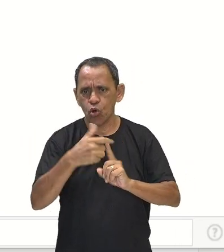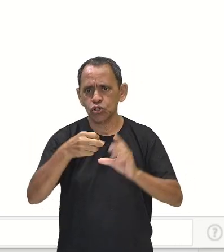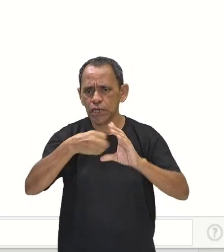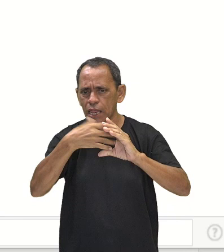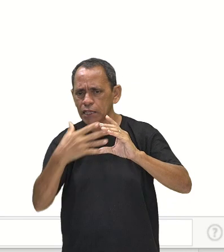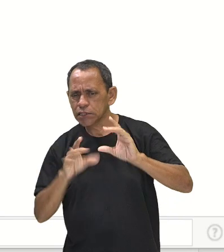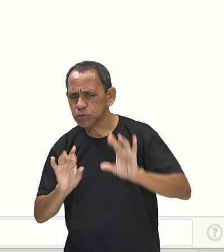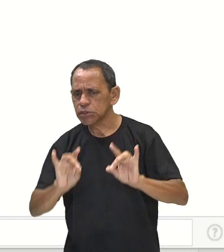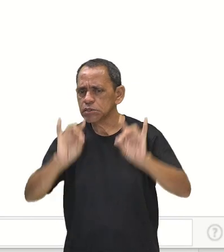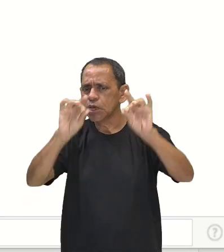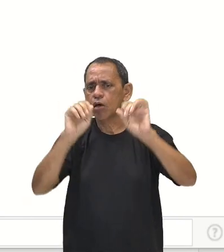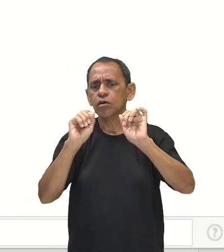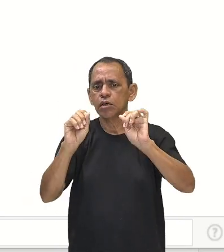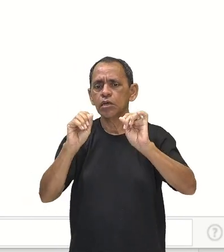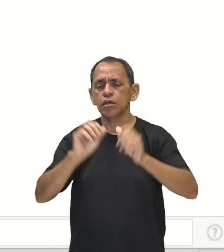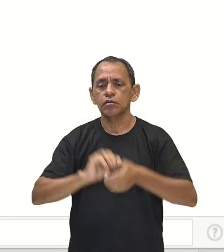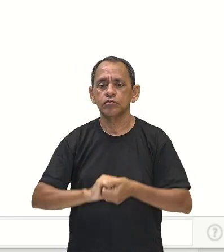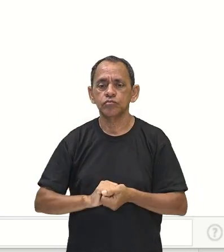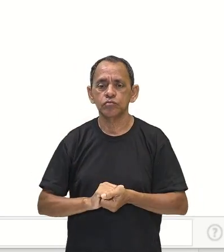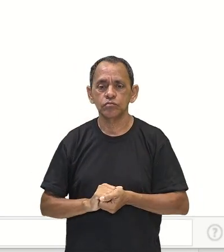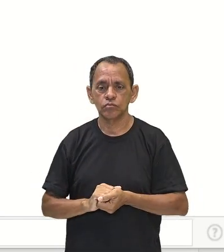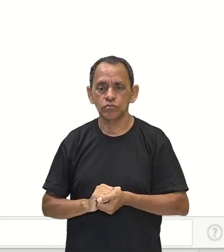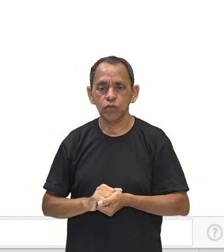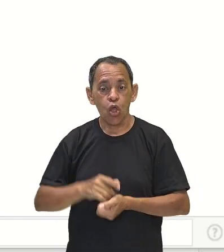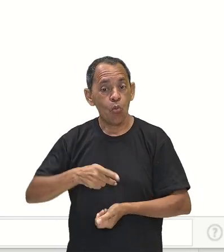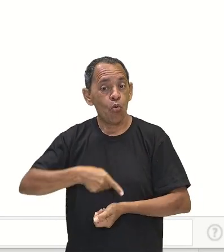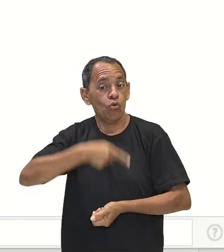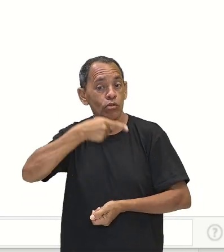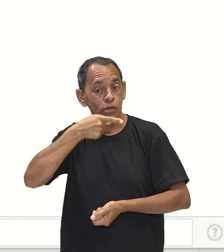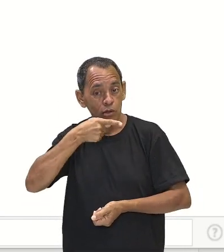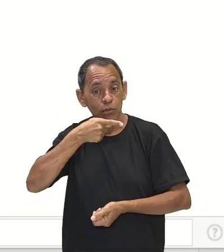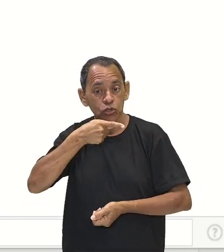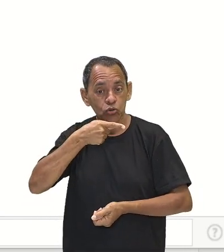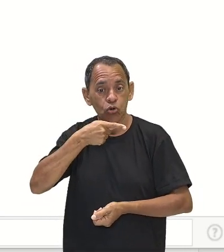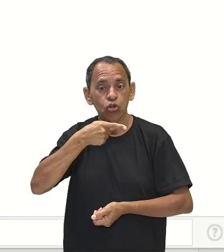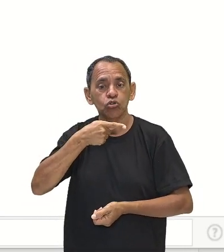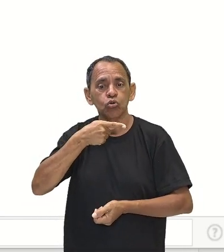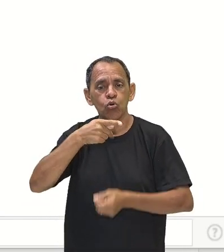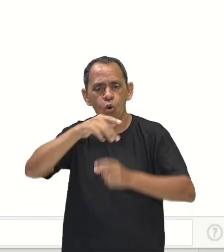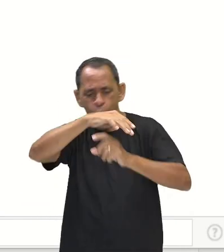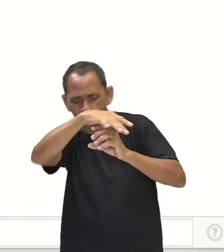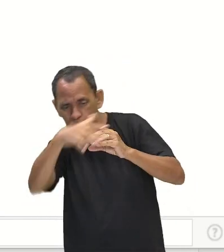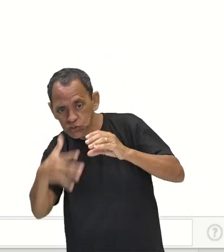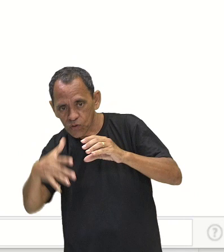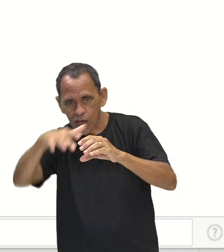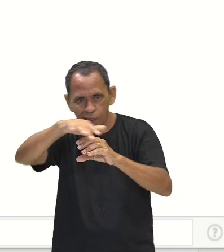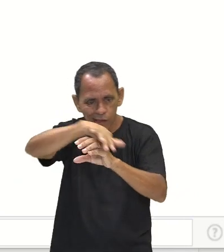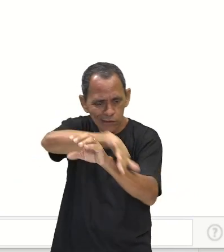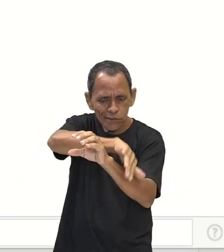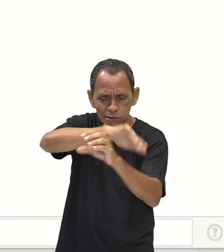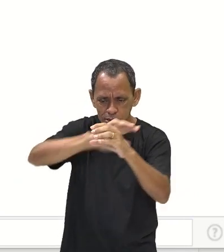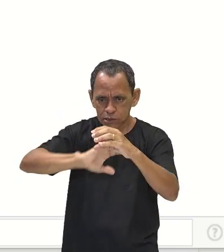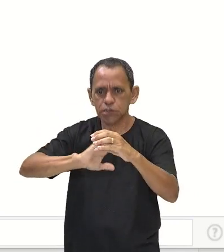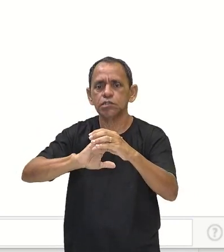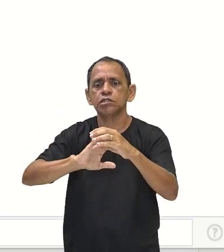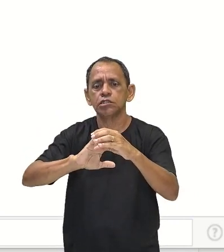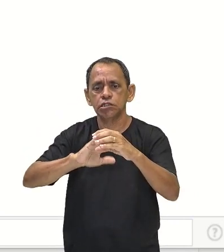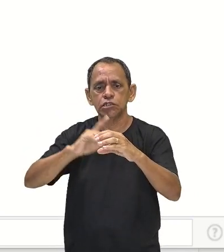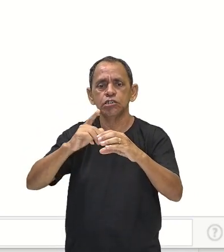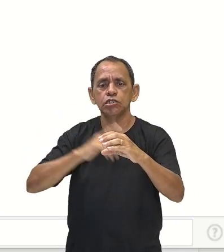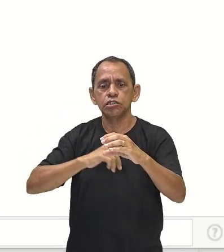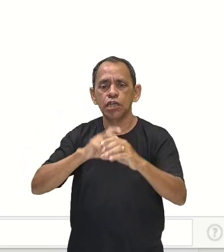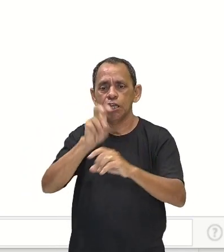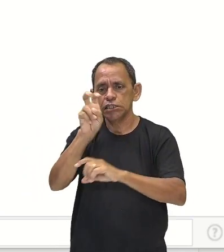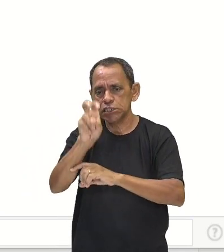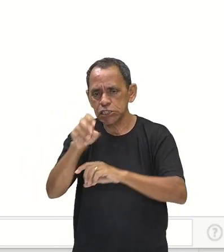nosso dodecaedro: poliedro platônico, cujas suas faces são formadas por pentágonos,